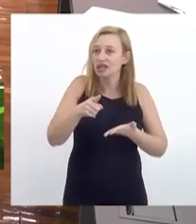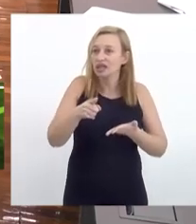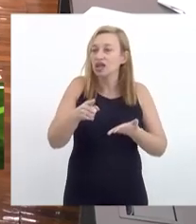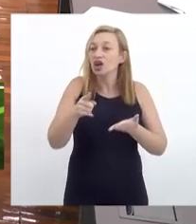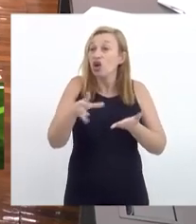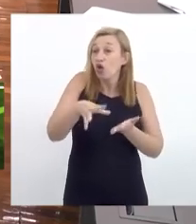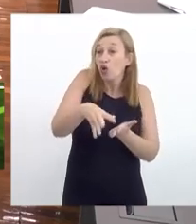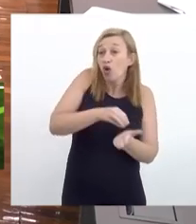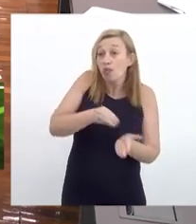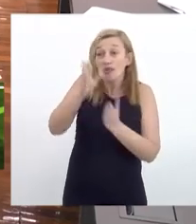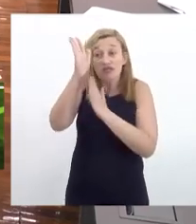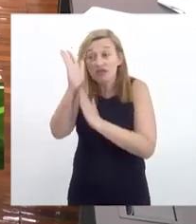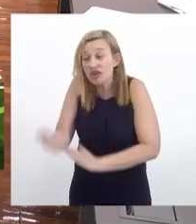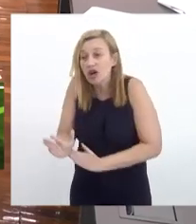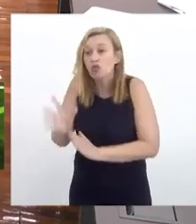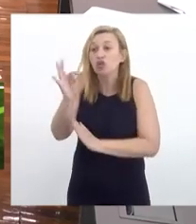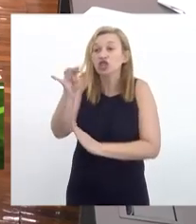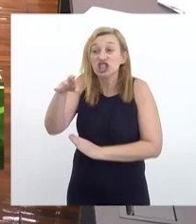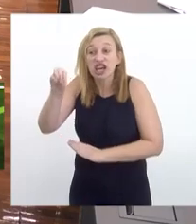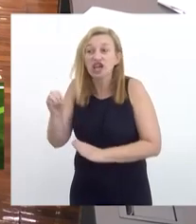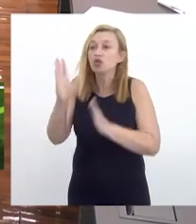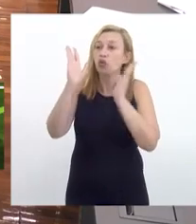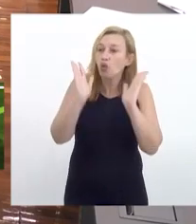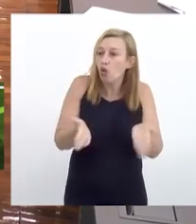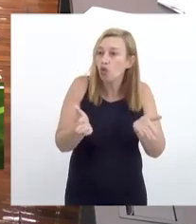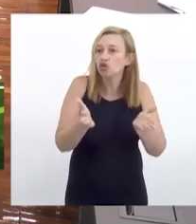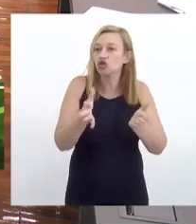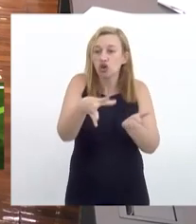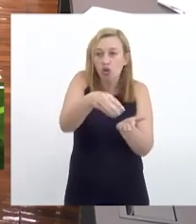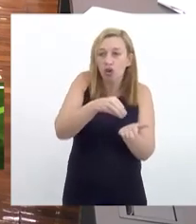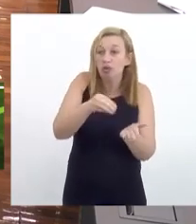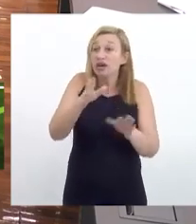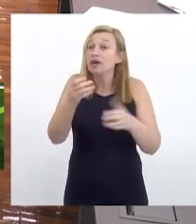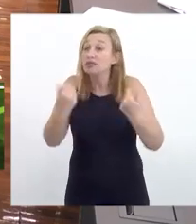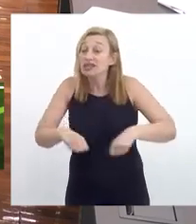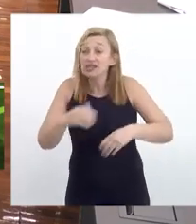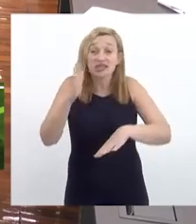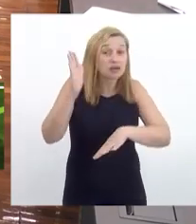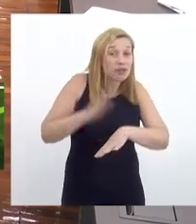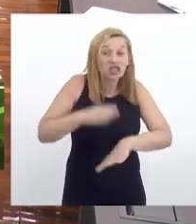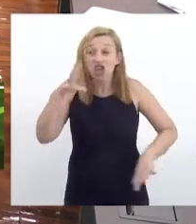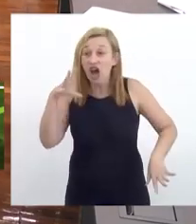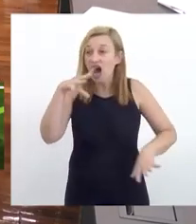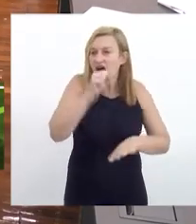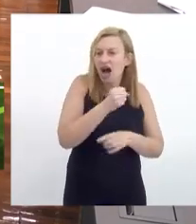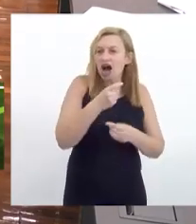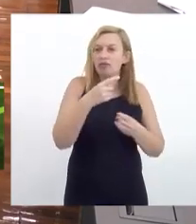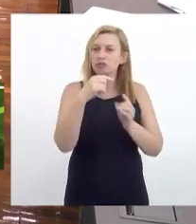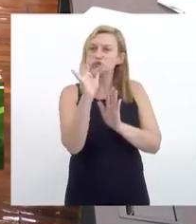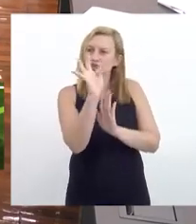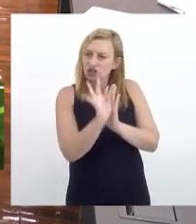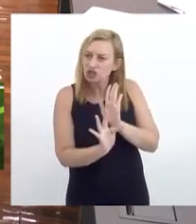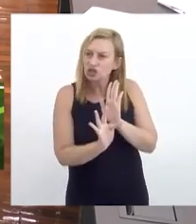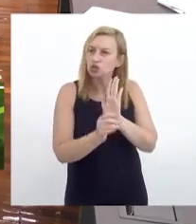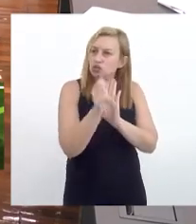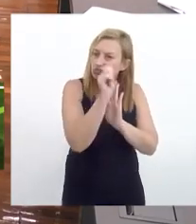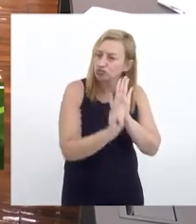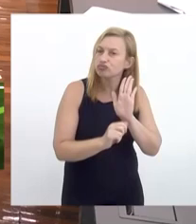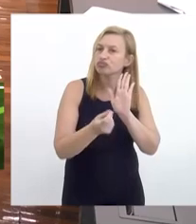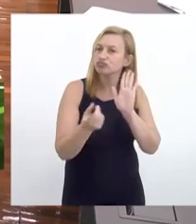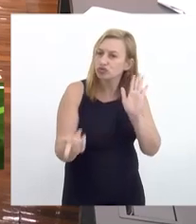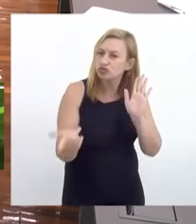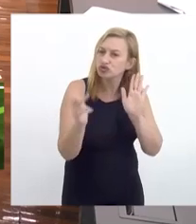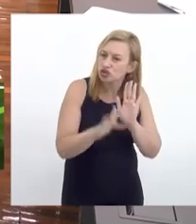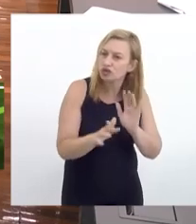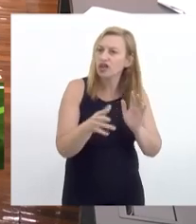fiel Do que é o triênio hoje A gente tem que ser mais sutil E inteligente Fazer uma redação diferente É isso Então, eu